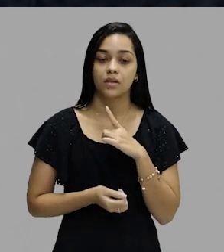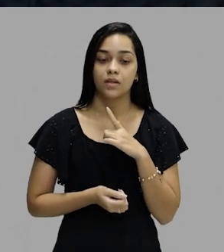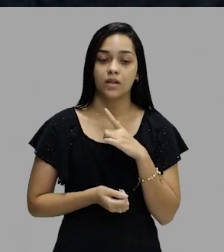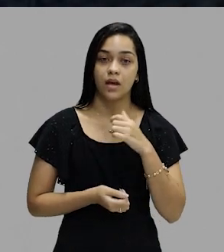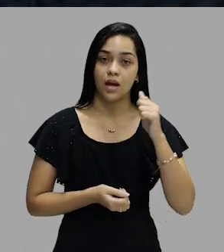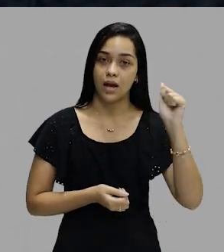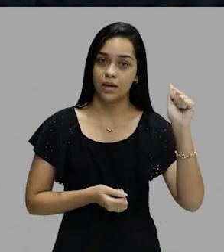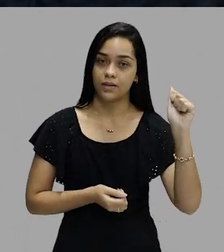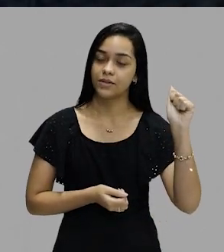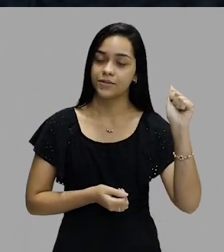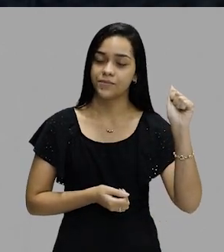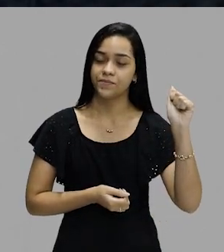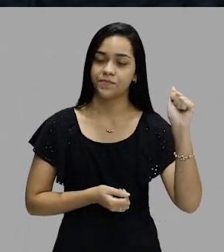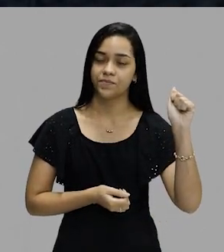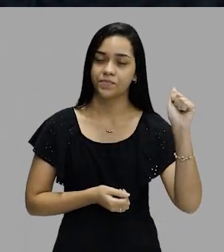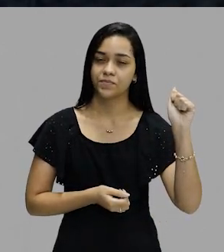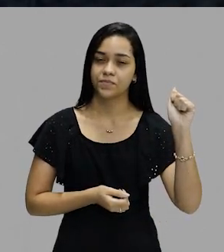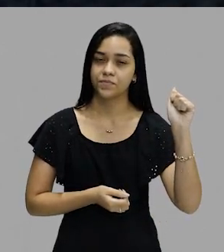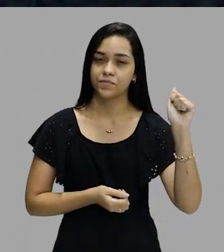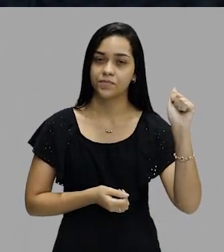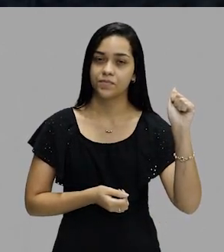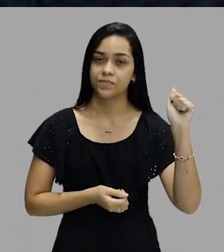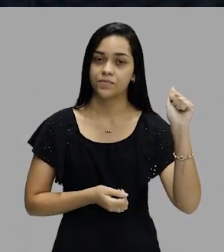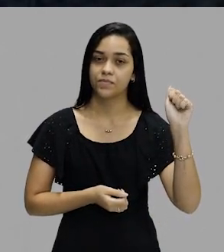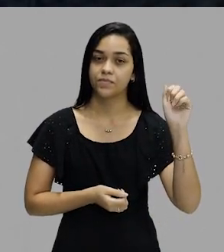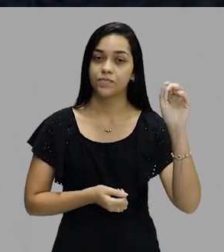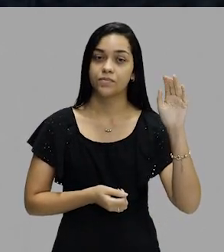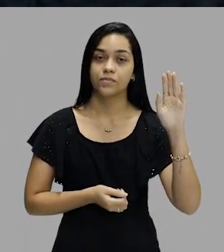opção impenetrabilidade,